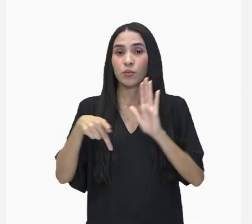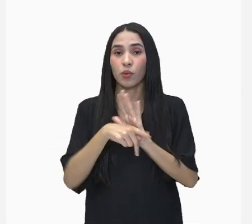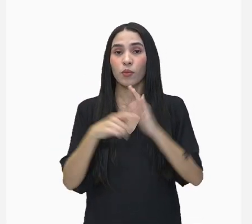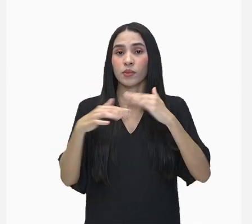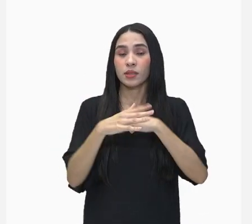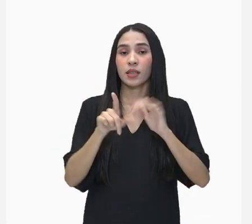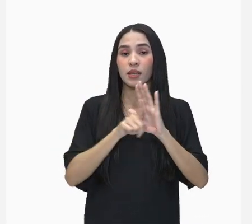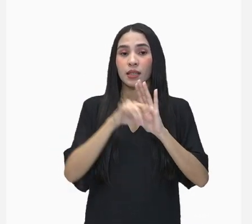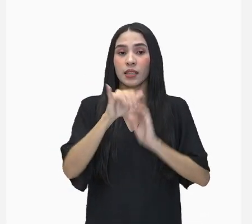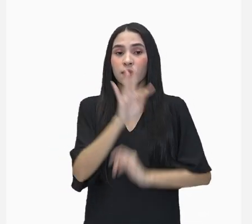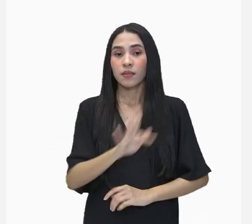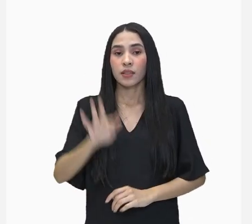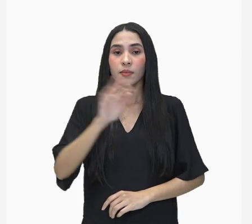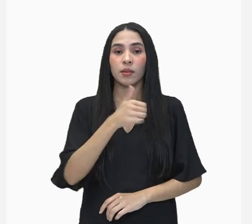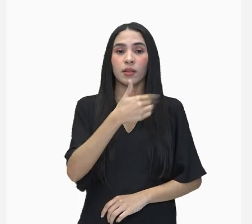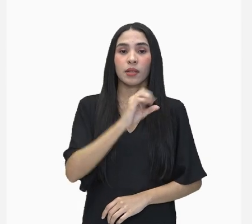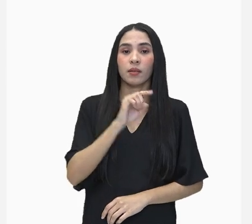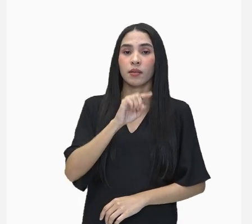Federal